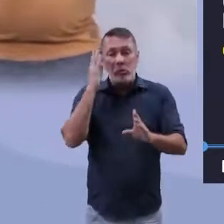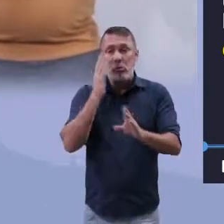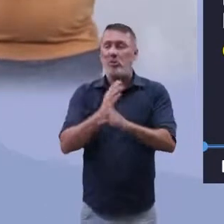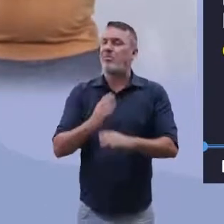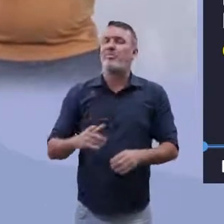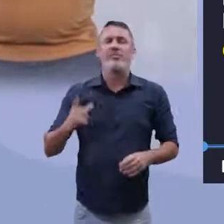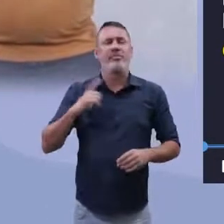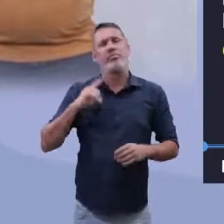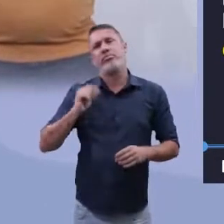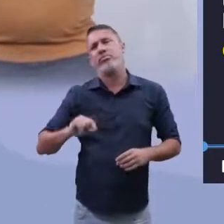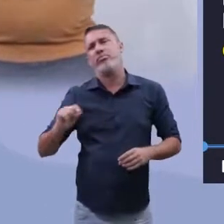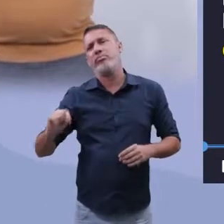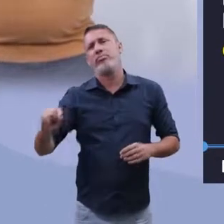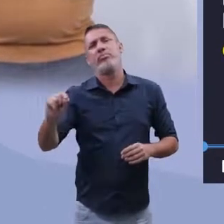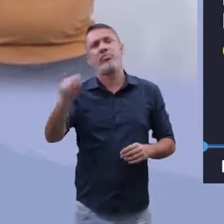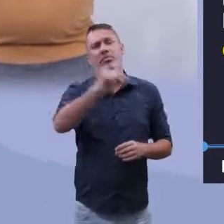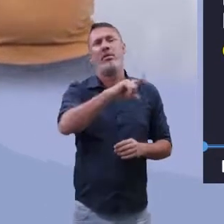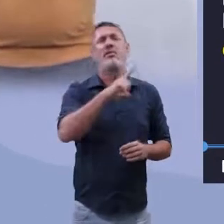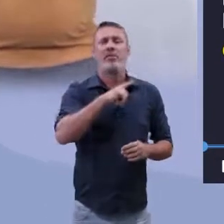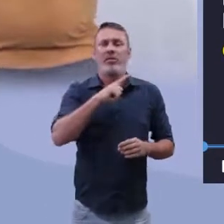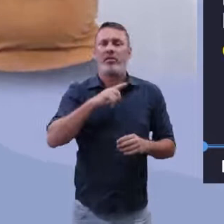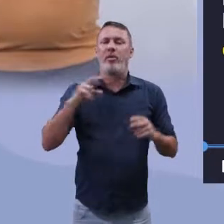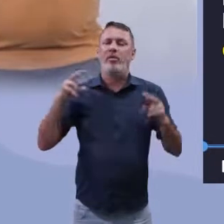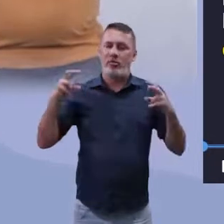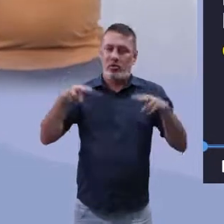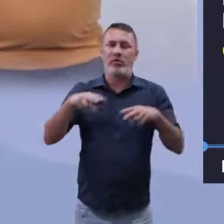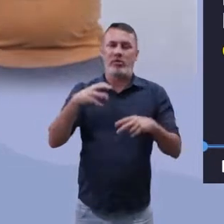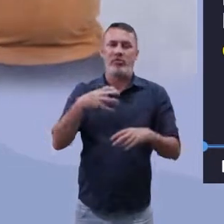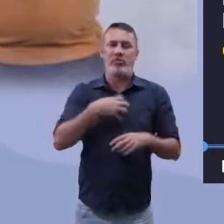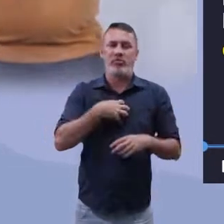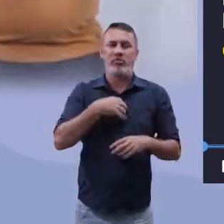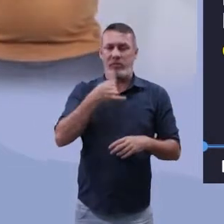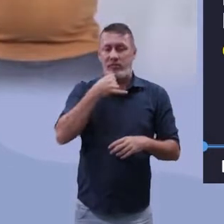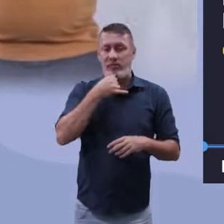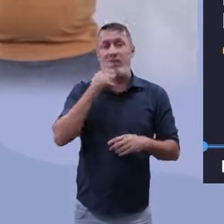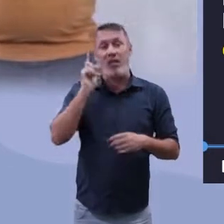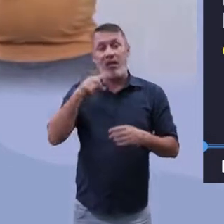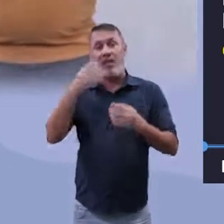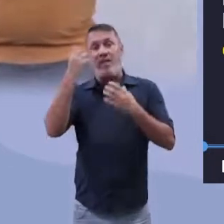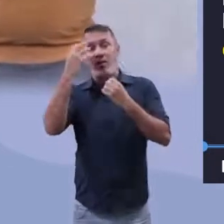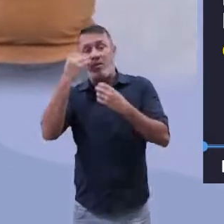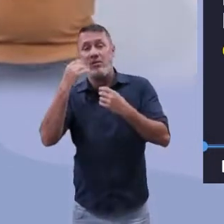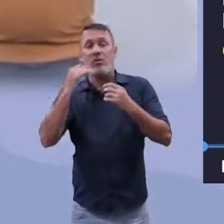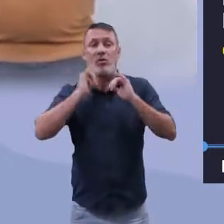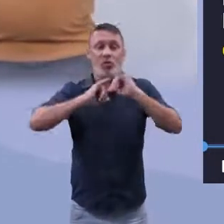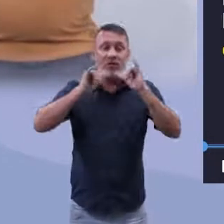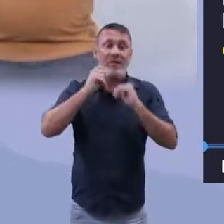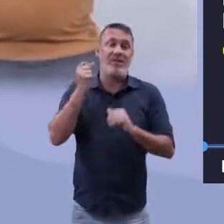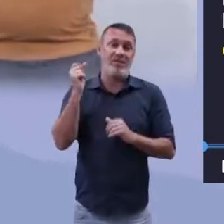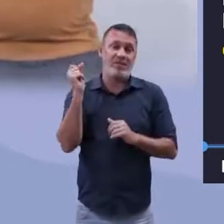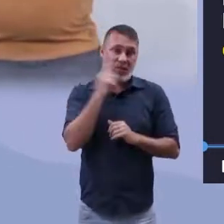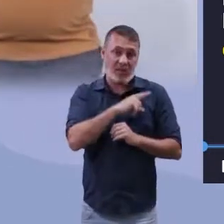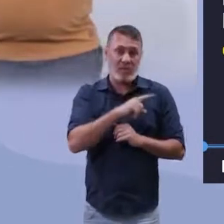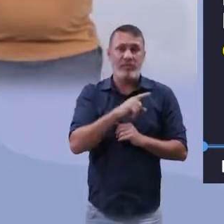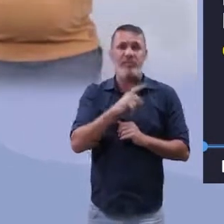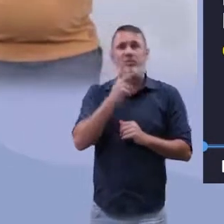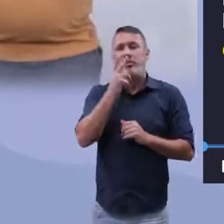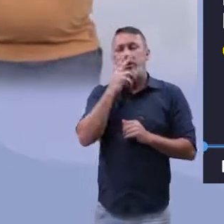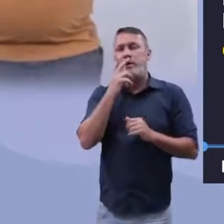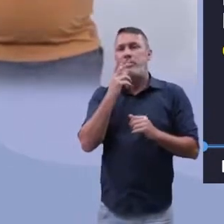Infelizmente, todos os cantos nós temos esse aspecto voltado. Então essas notícias falsas, né,